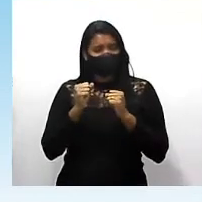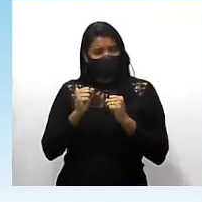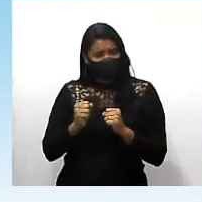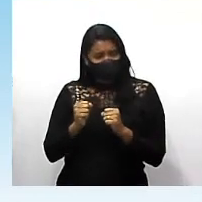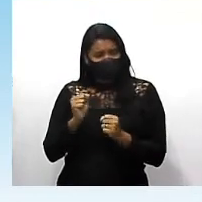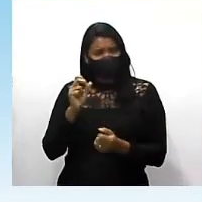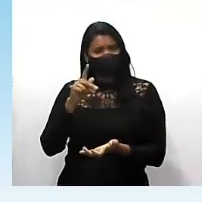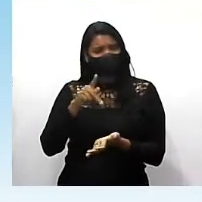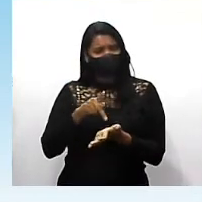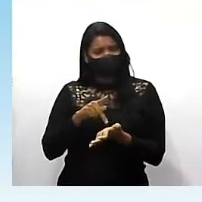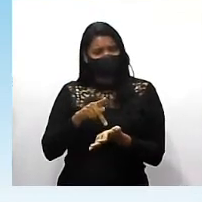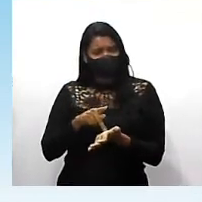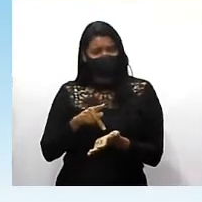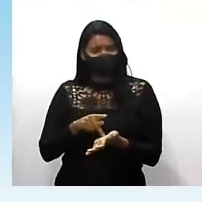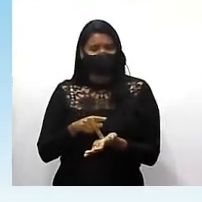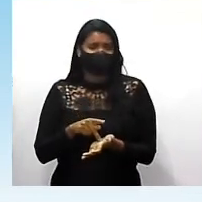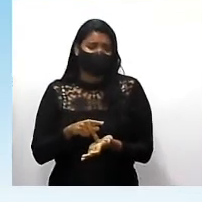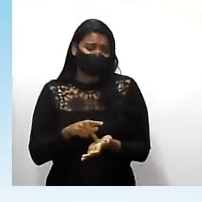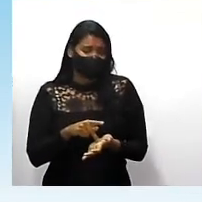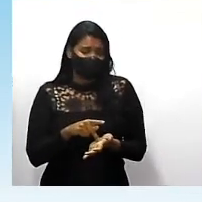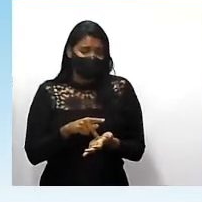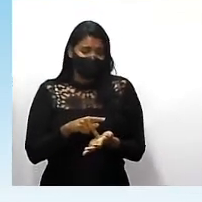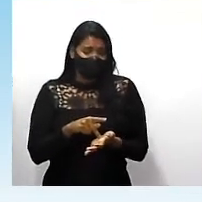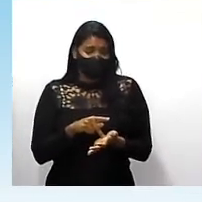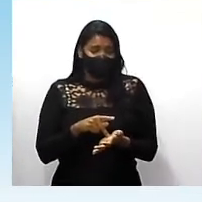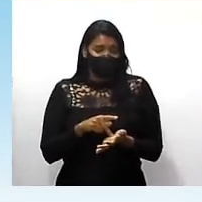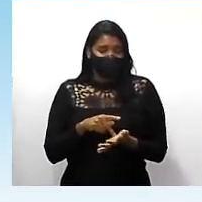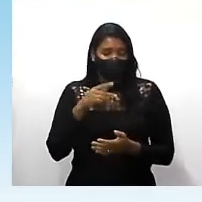a mexer ou venhamos a